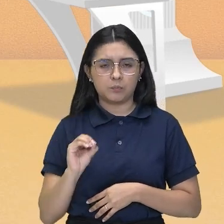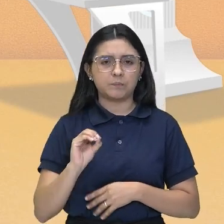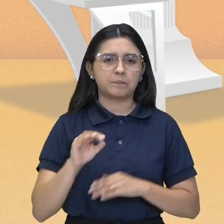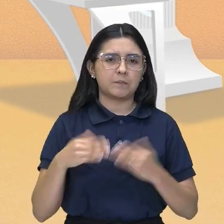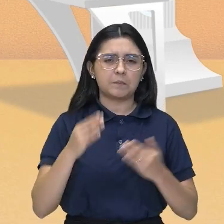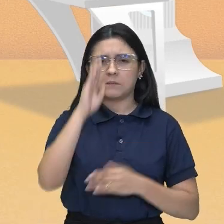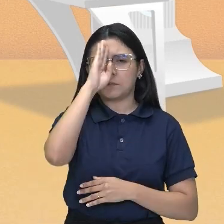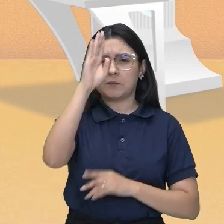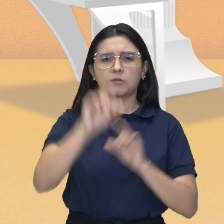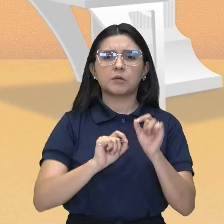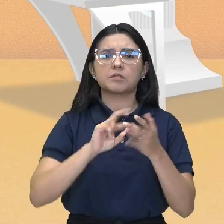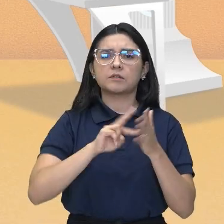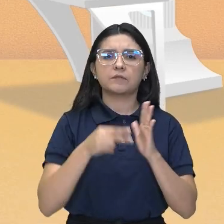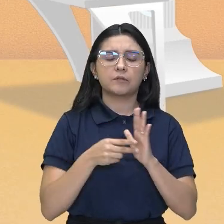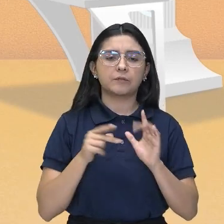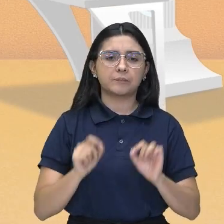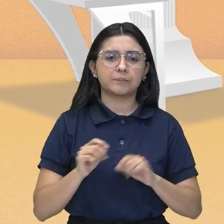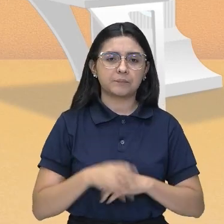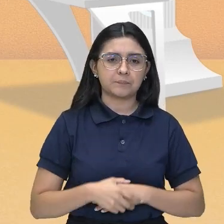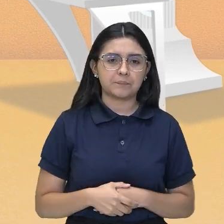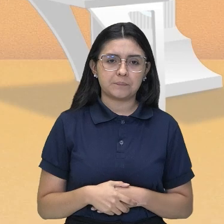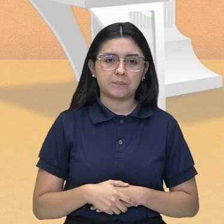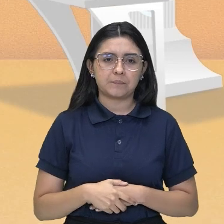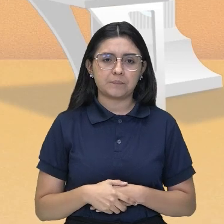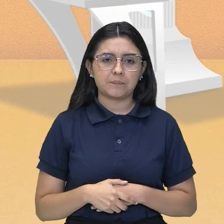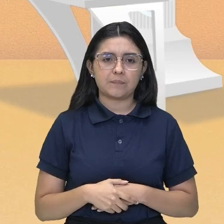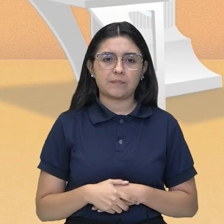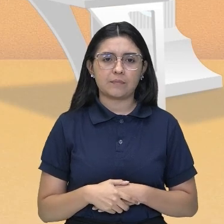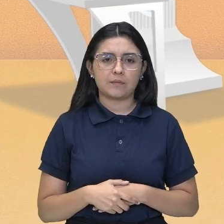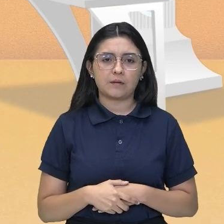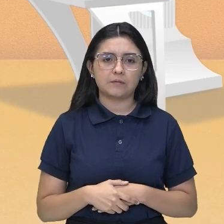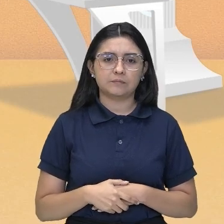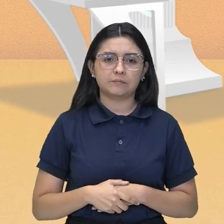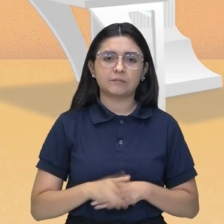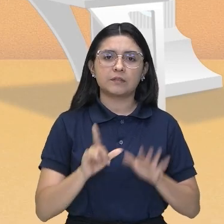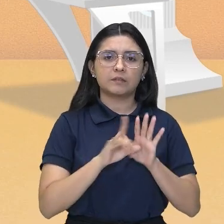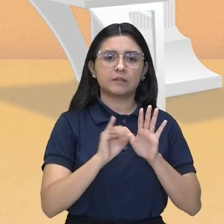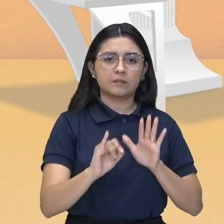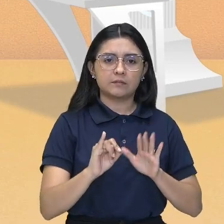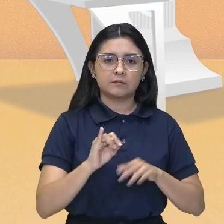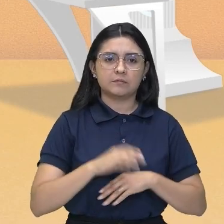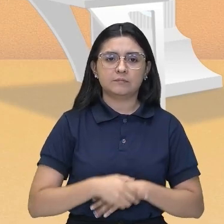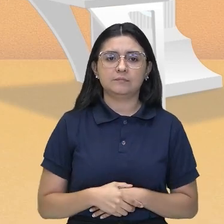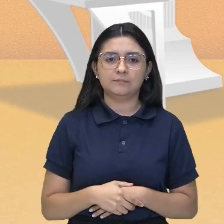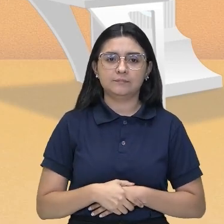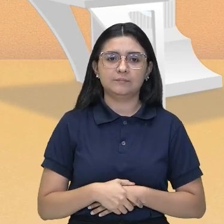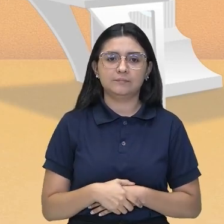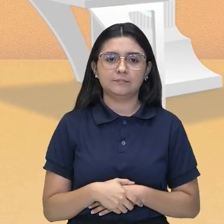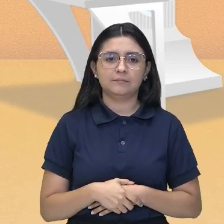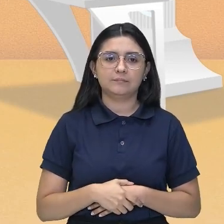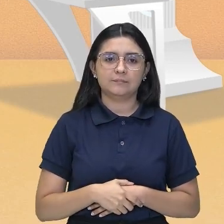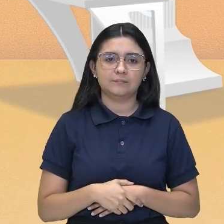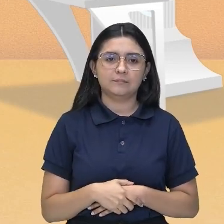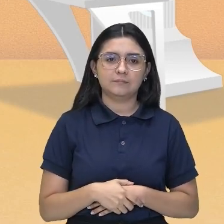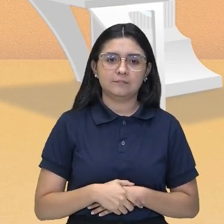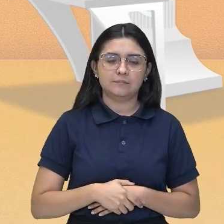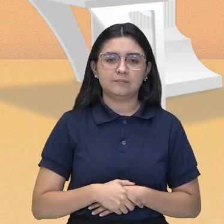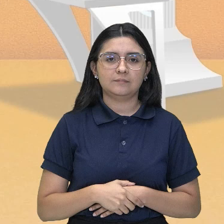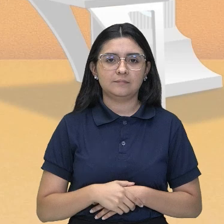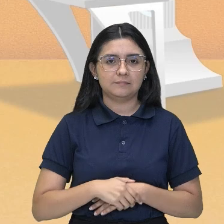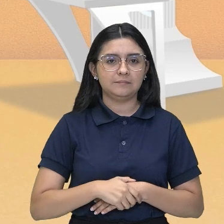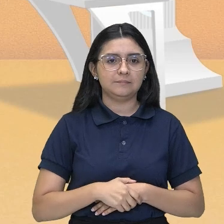principalmente aí tipificado na lei chamada Lei Bill Aberdeen,